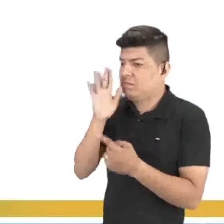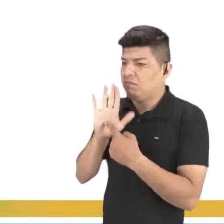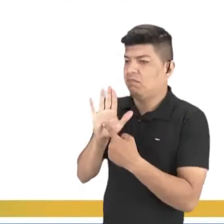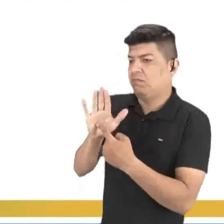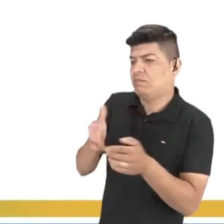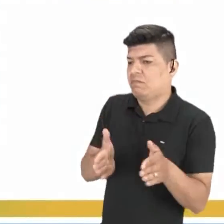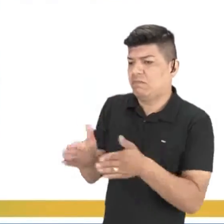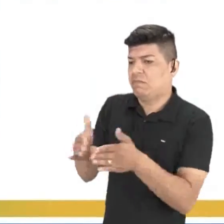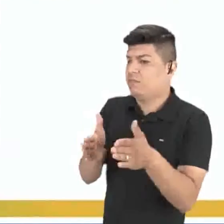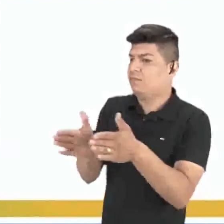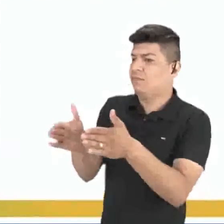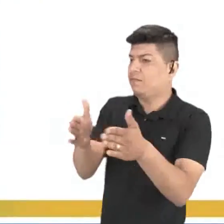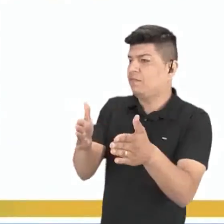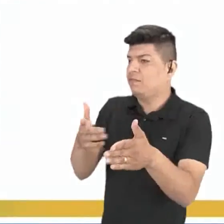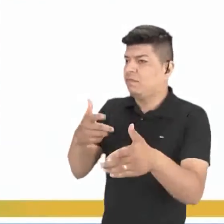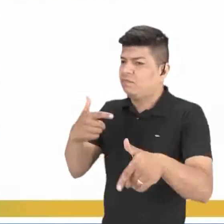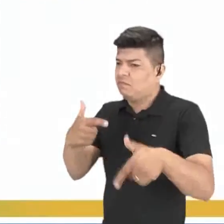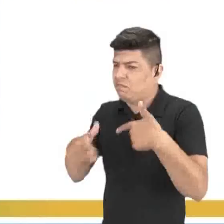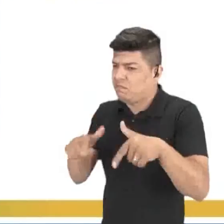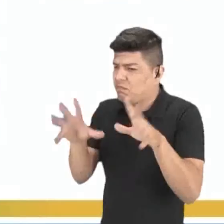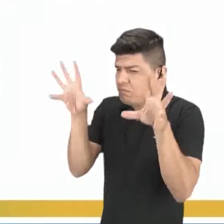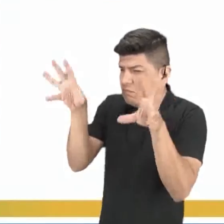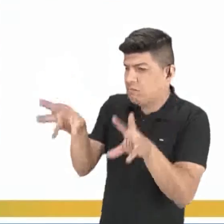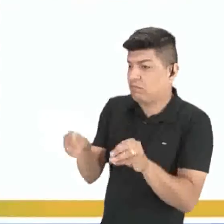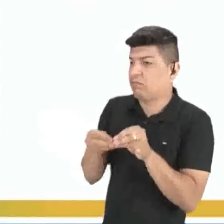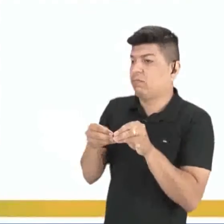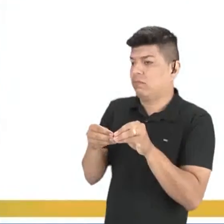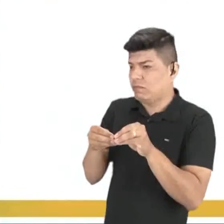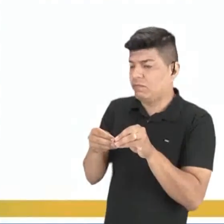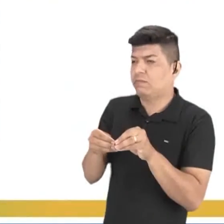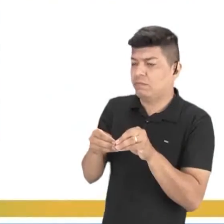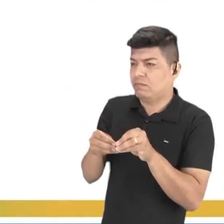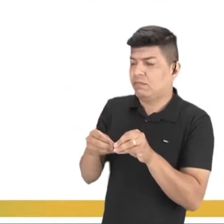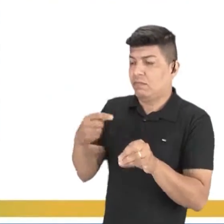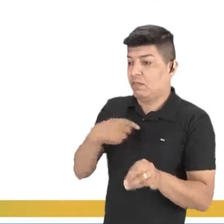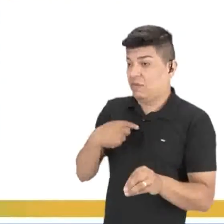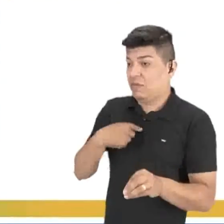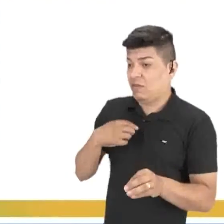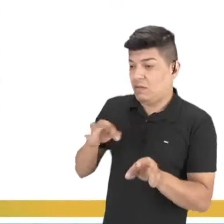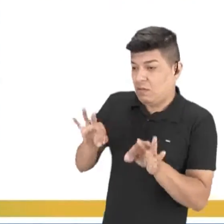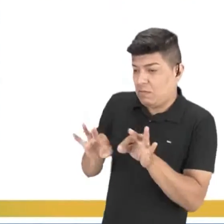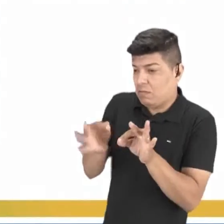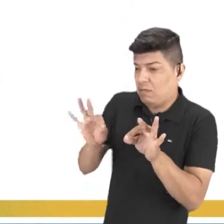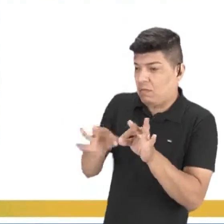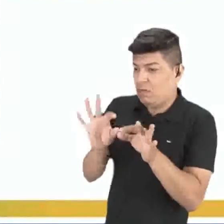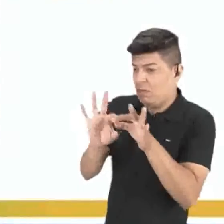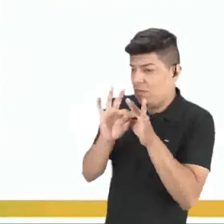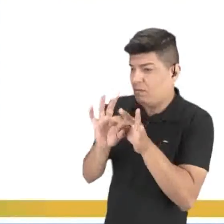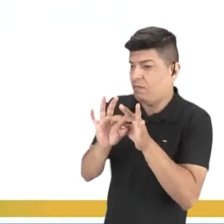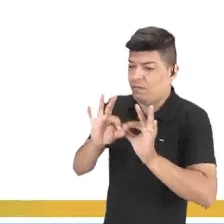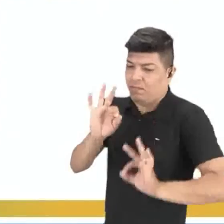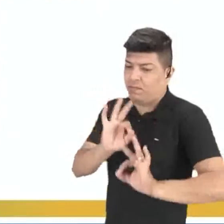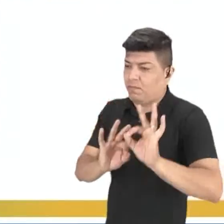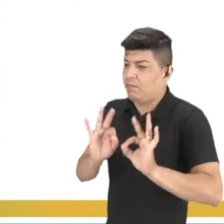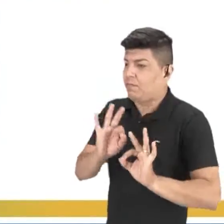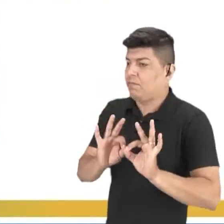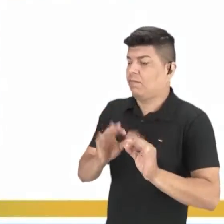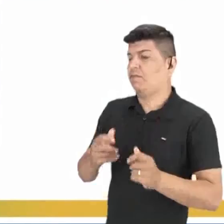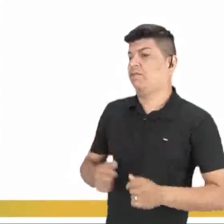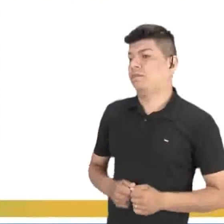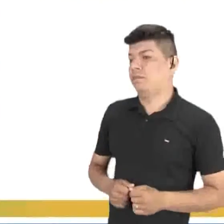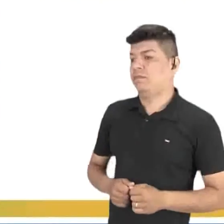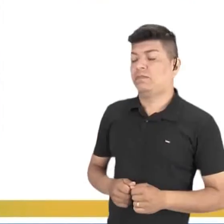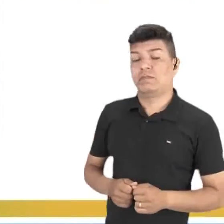mostrando o caminho, vai fazendo o trabalho obscuro e ínfimo. Eu é que prendo, ligo, ajusto.